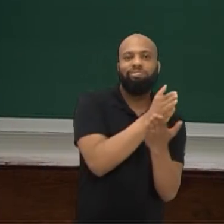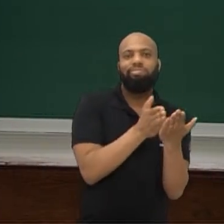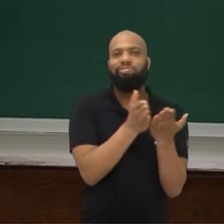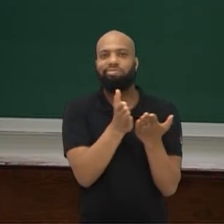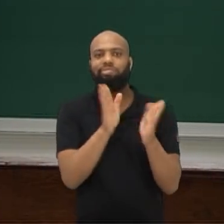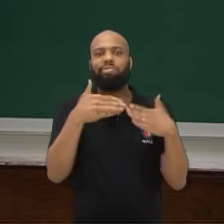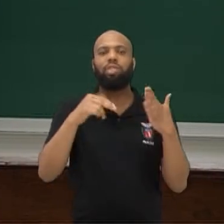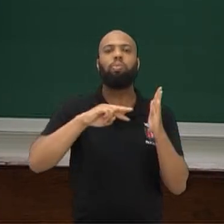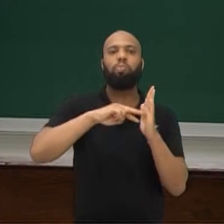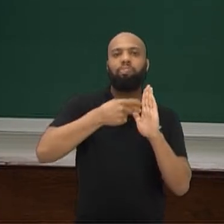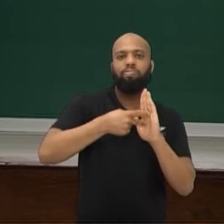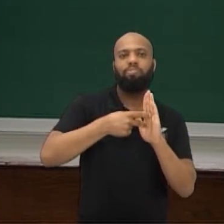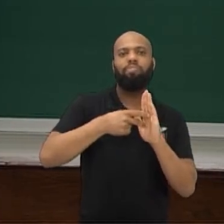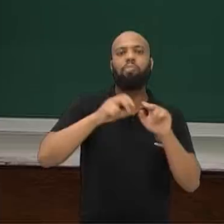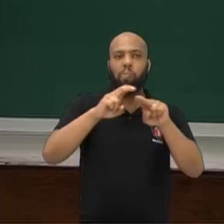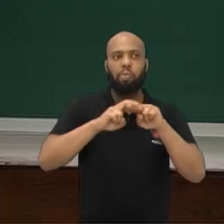é